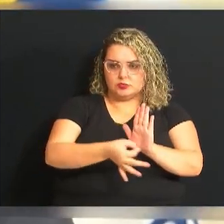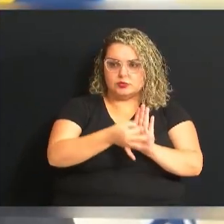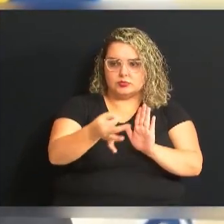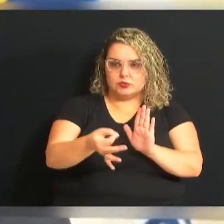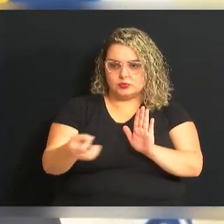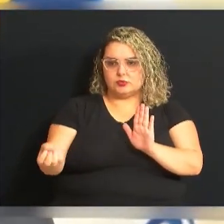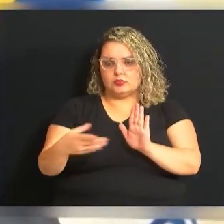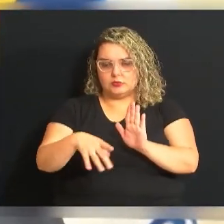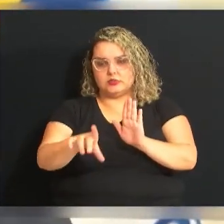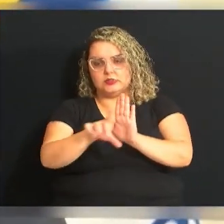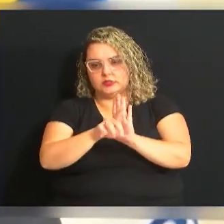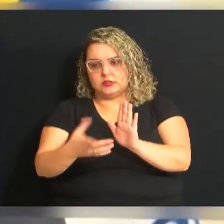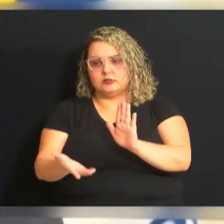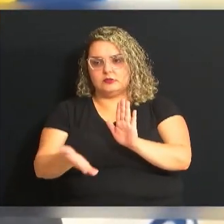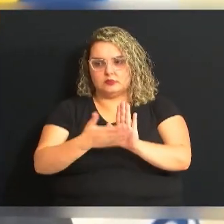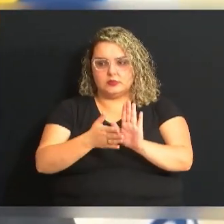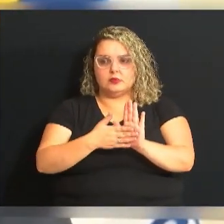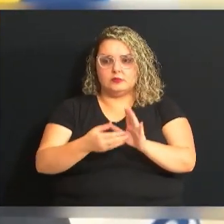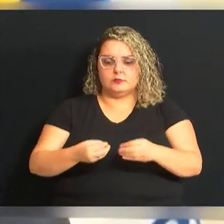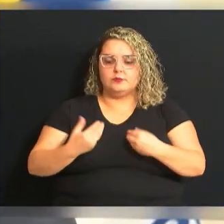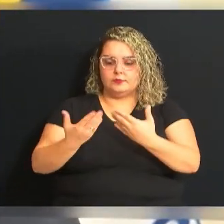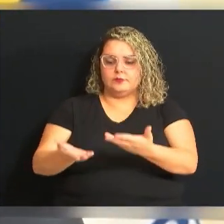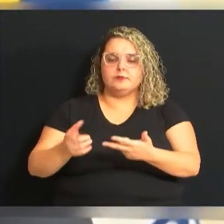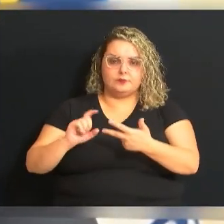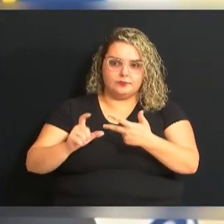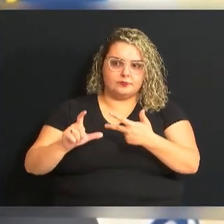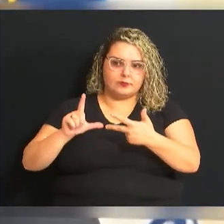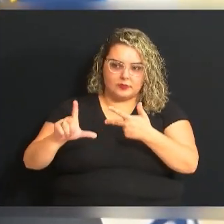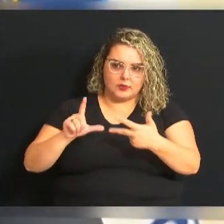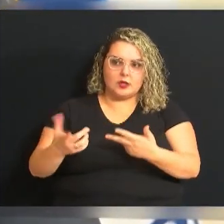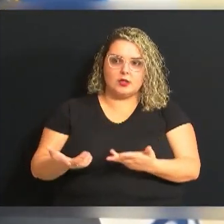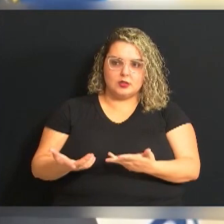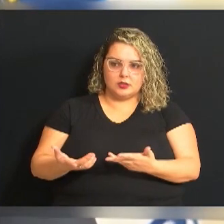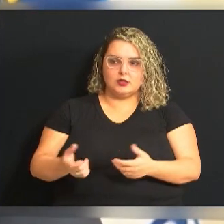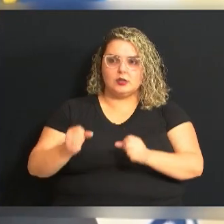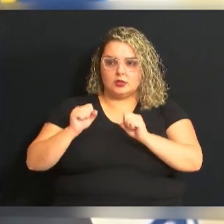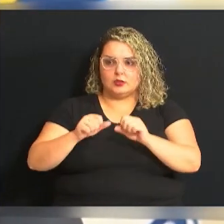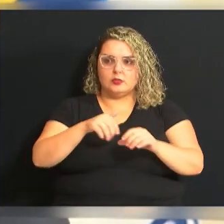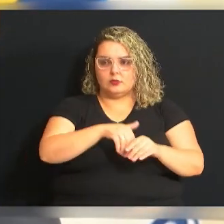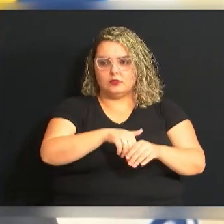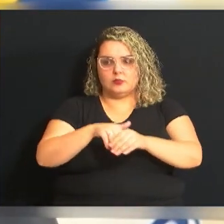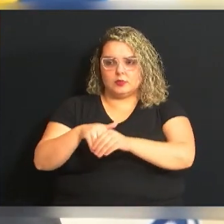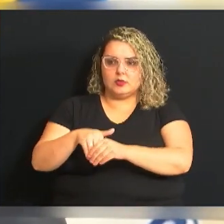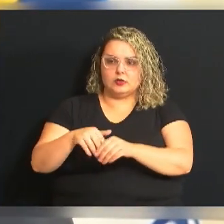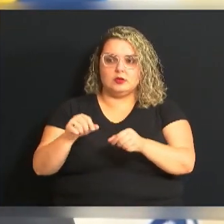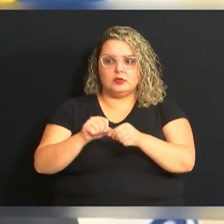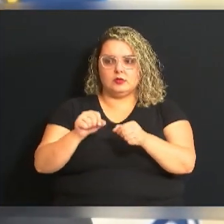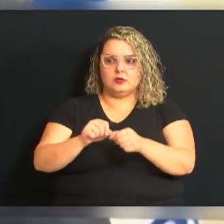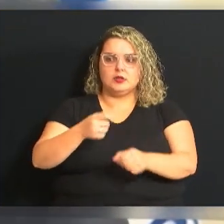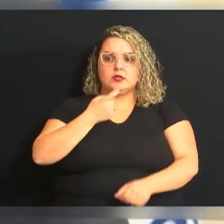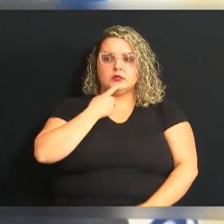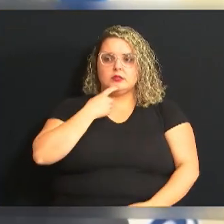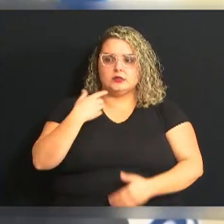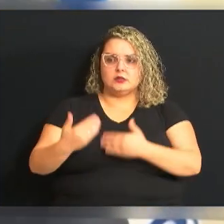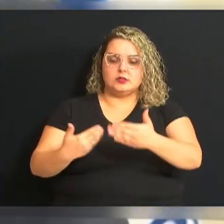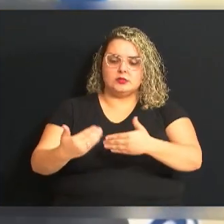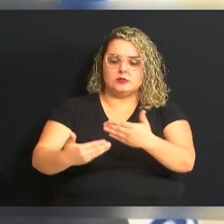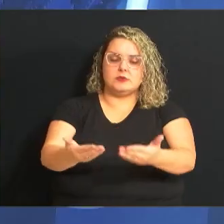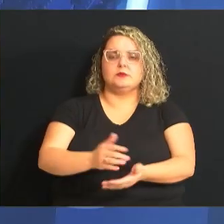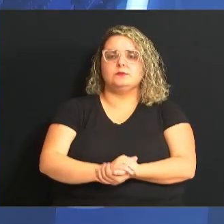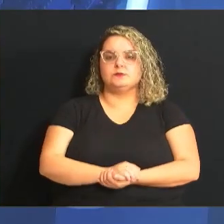temos que aprimorar a lei. Cabe a nós, não cabe à Câmara fazer, mas apontar, porque é uma legislação pertinente